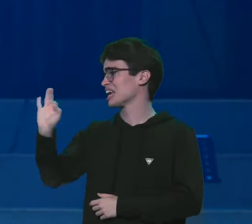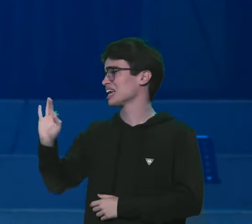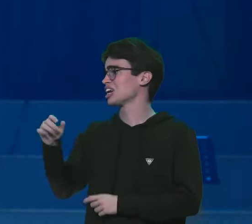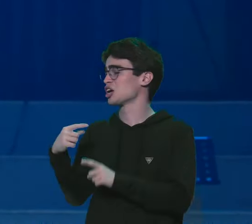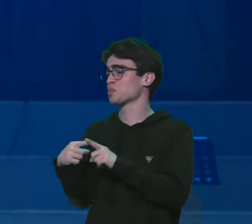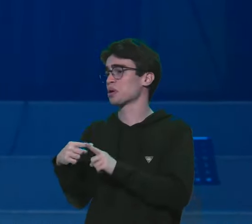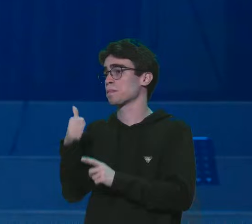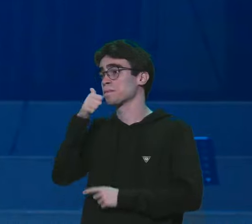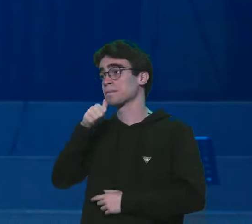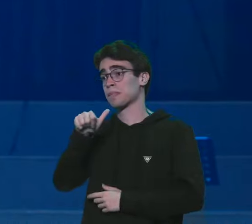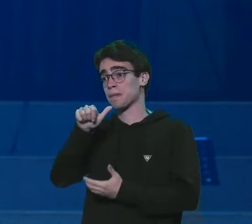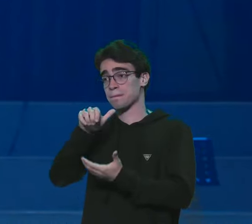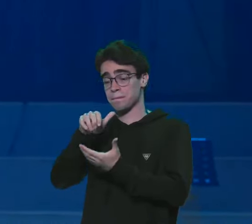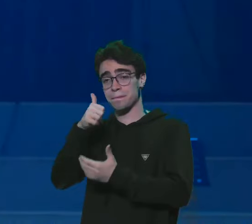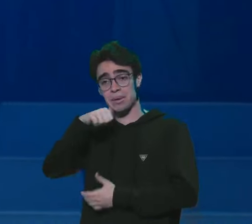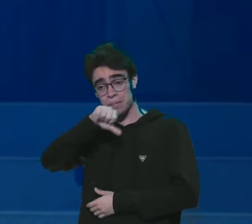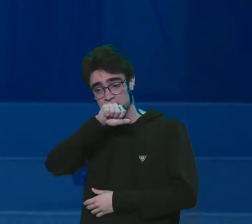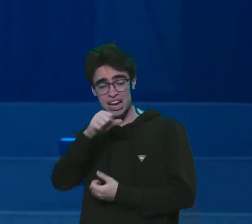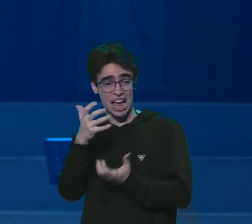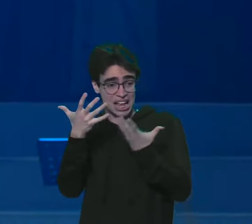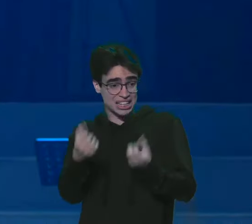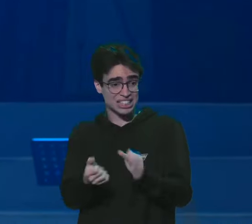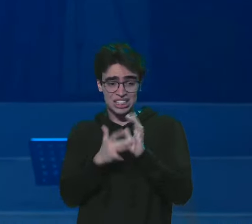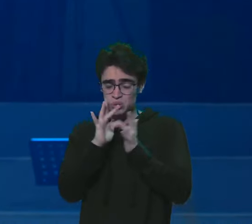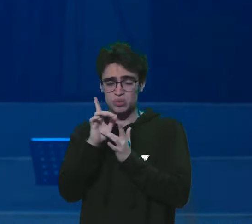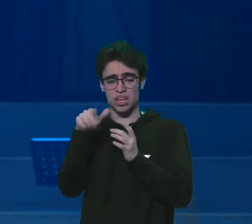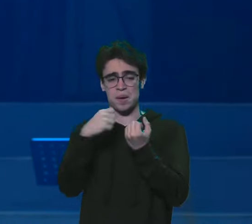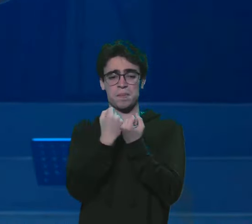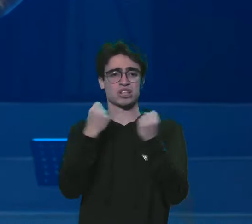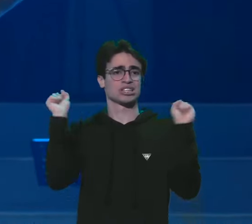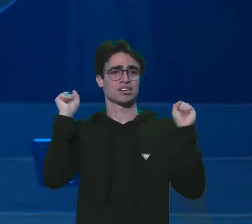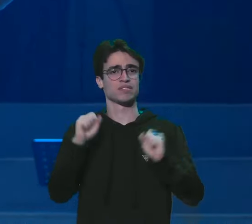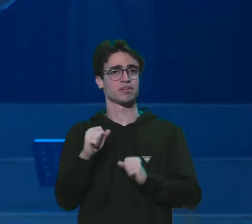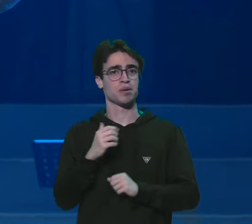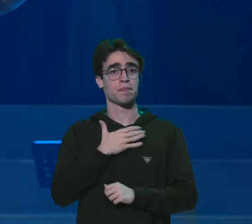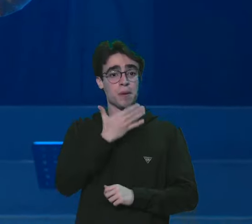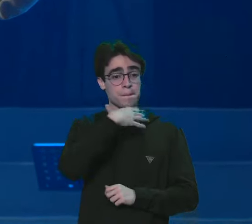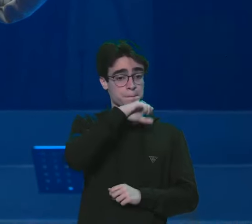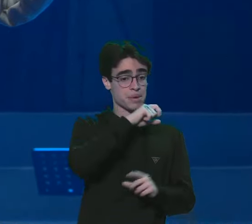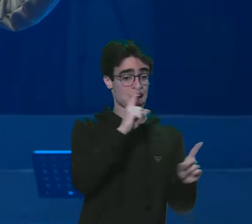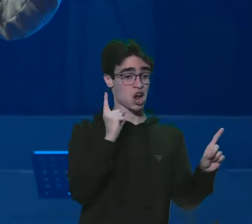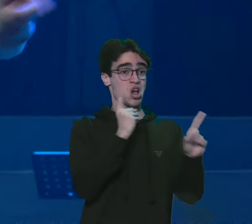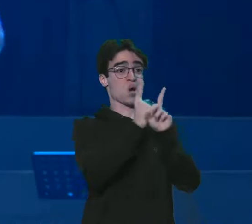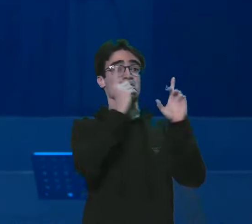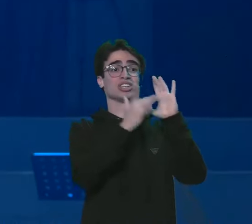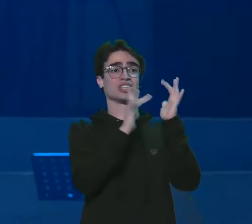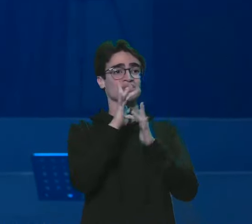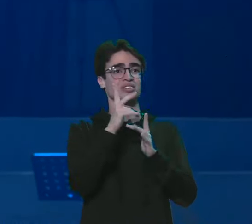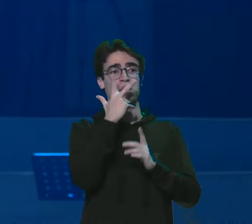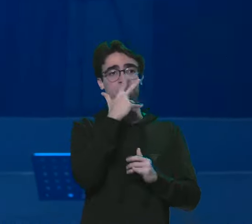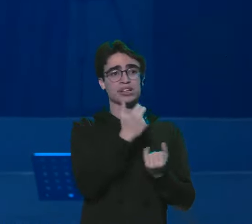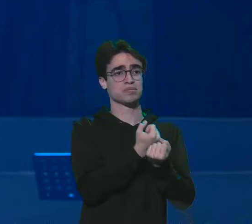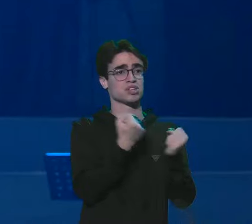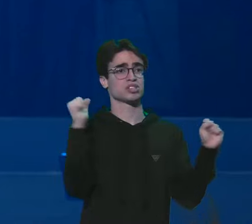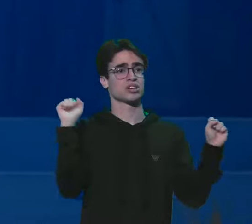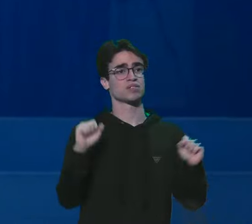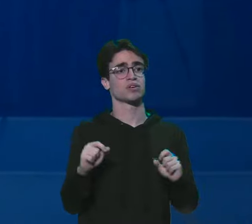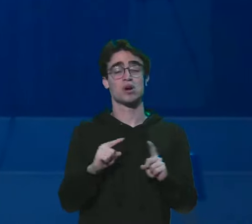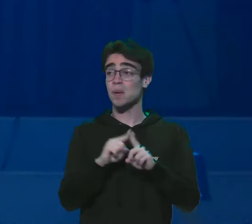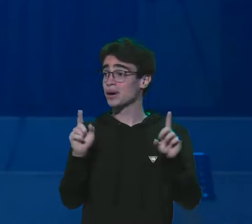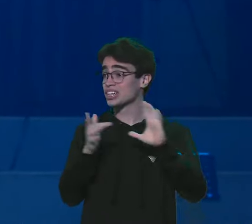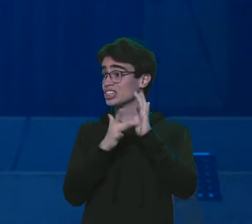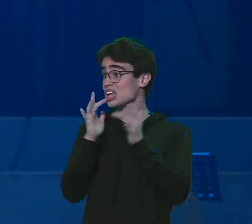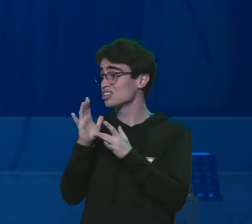converter. Era impossível eu ter um encontro com Jesus. Era impossível meu pai ter um encontro com Jesus. Mas quando Jesus chega, ele fala: